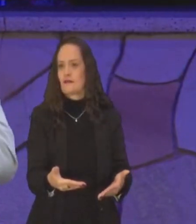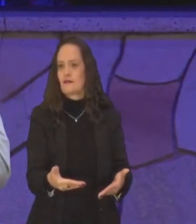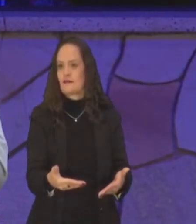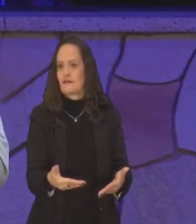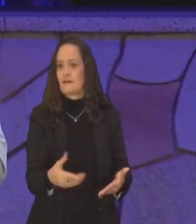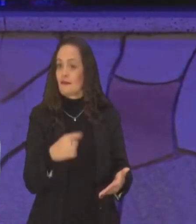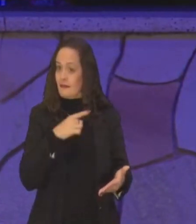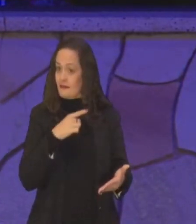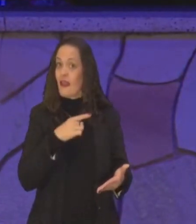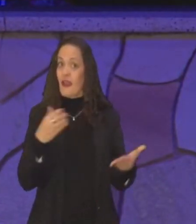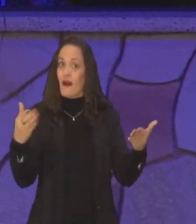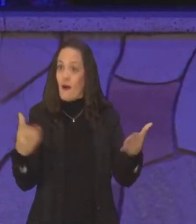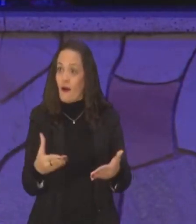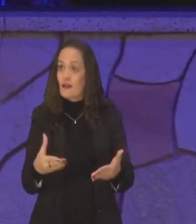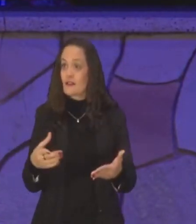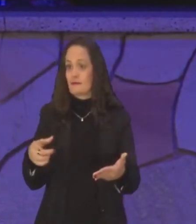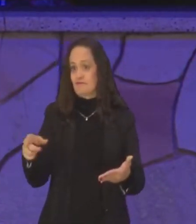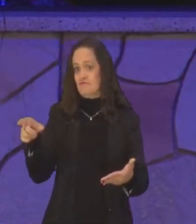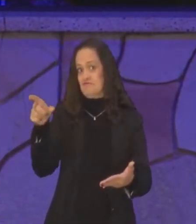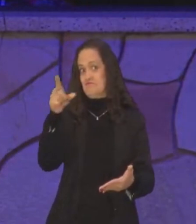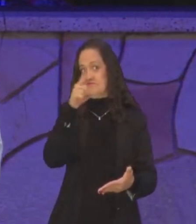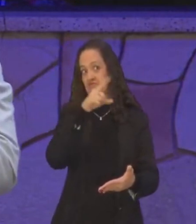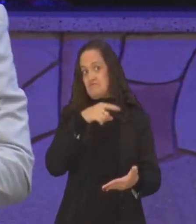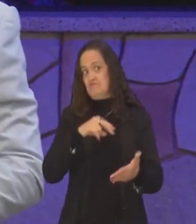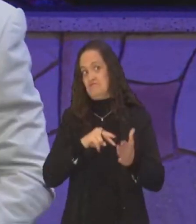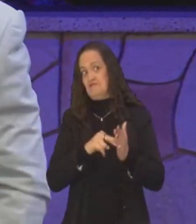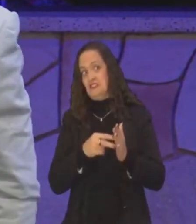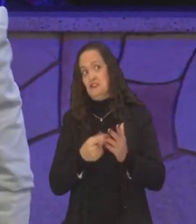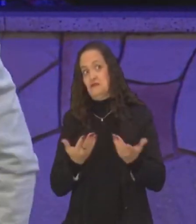aspas, que pode significar